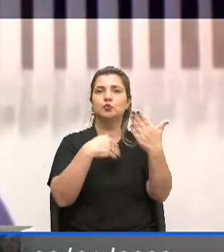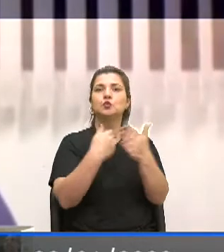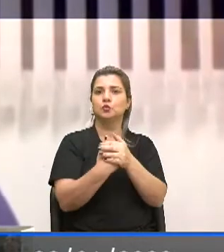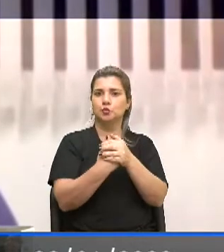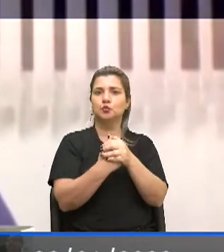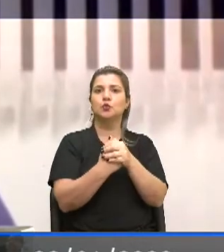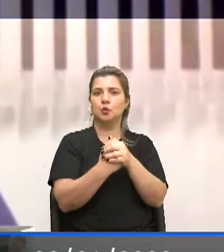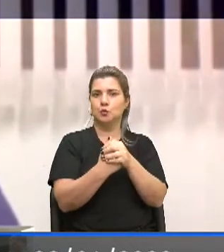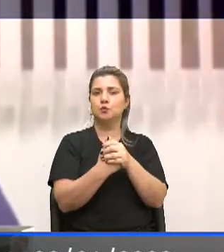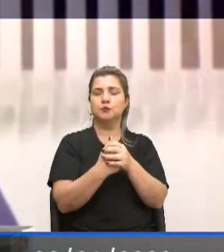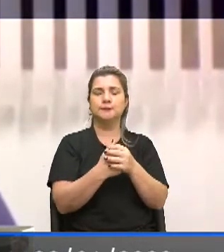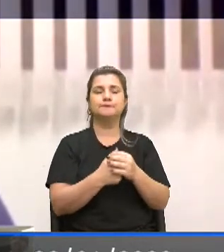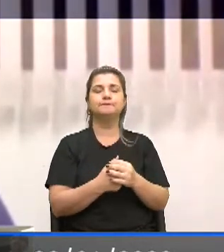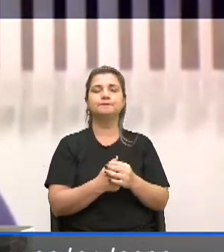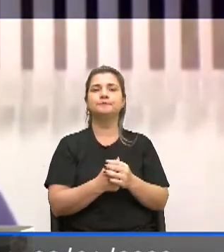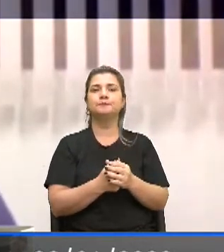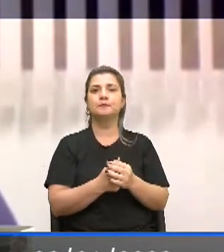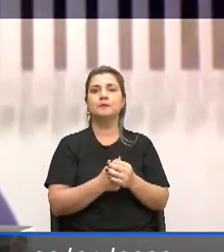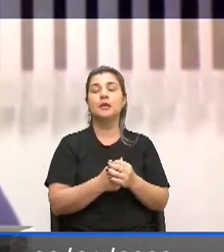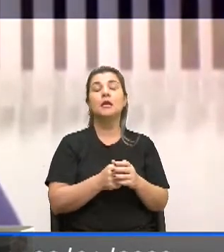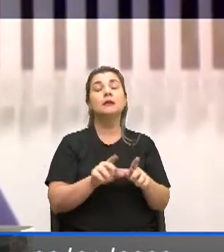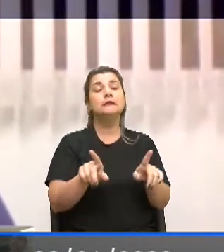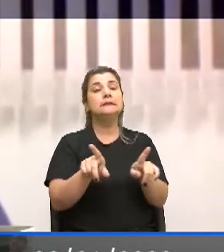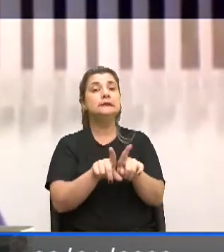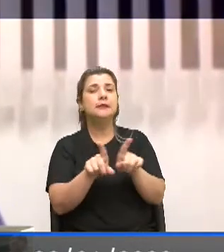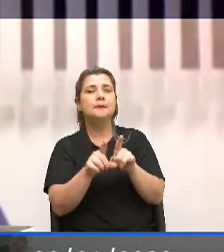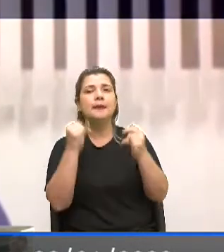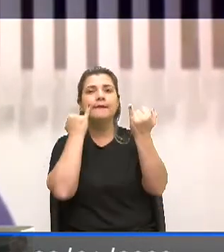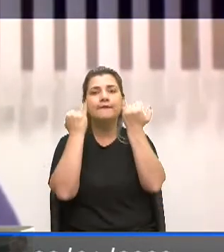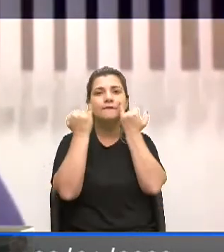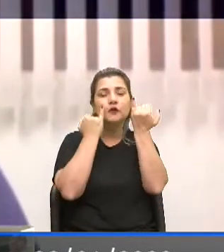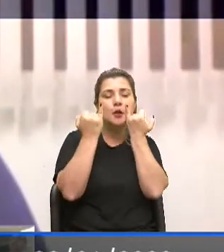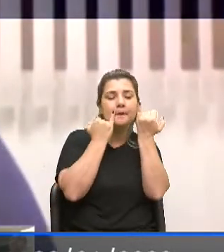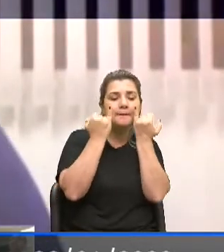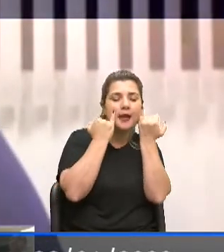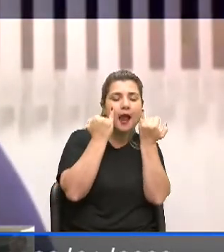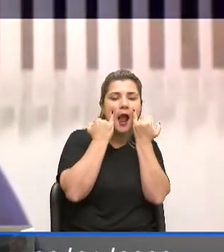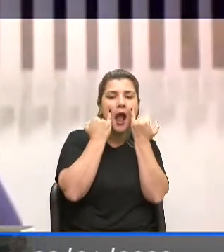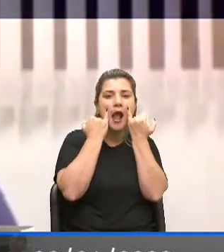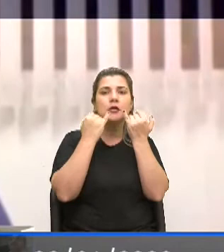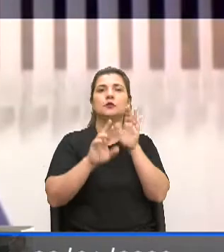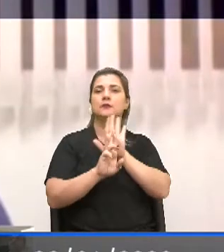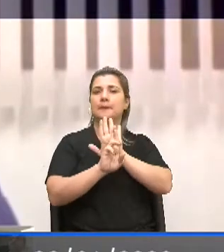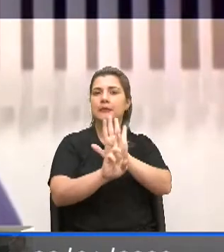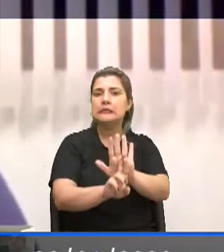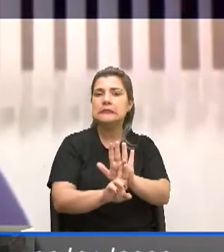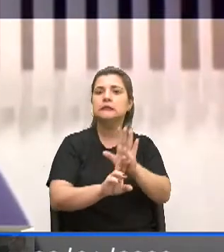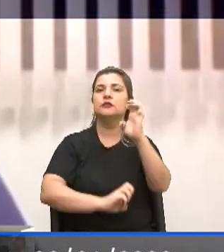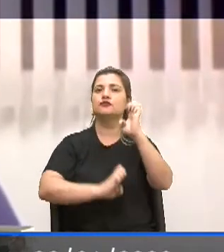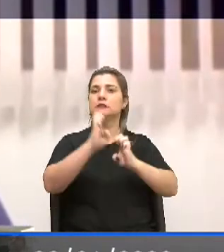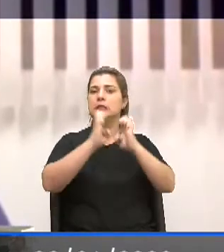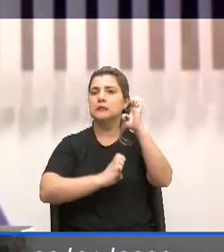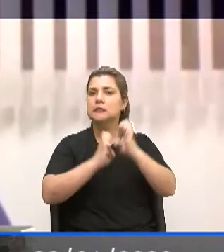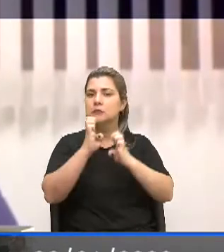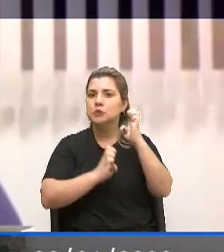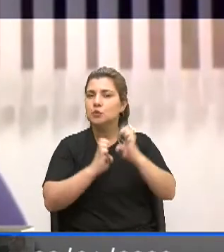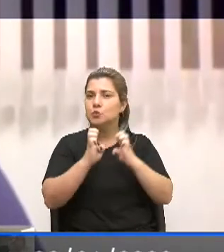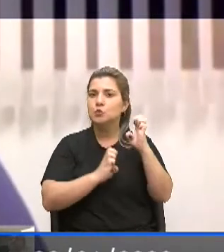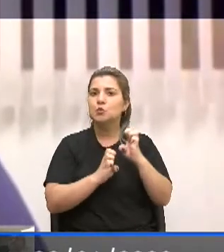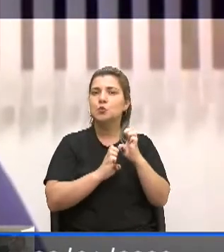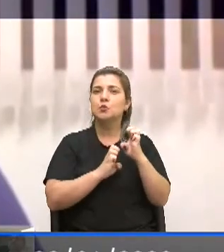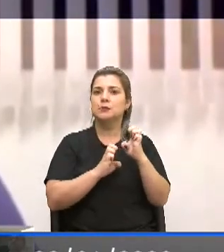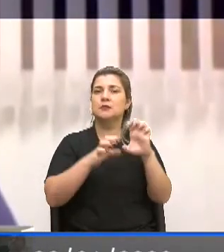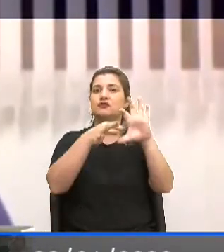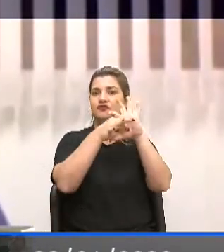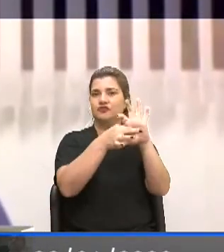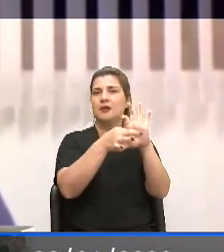Que me antecederam, mas só dizer que também por parte do Sicaderx, que representa as indústrias frigoríficas de carne bovina,